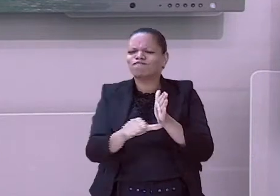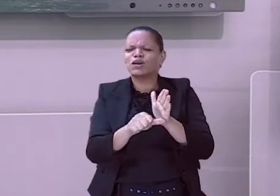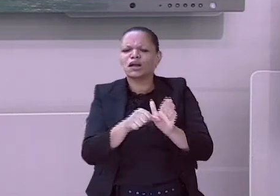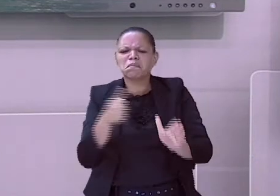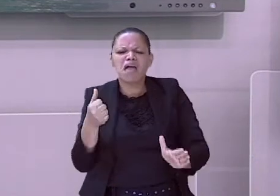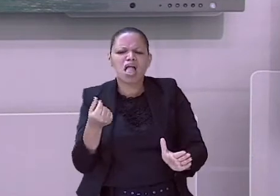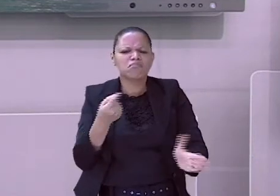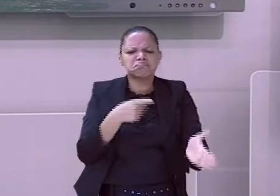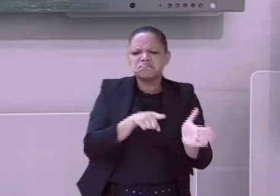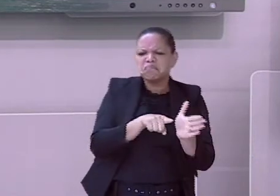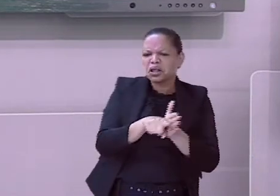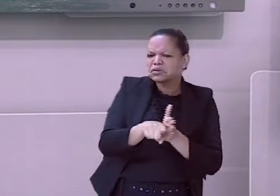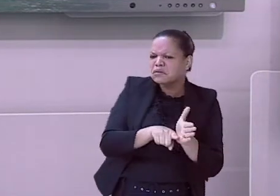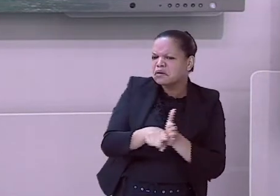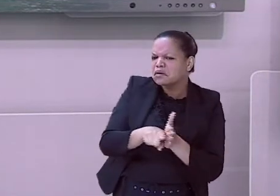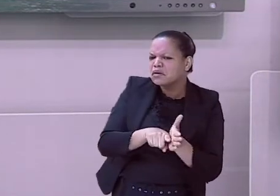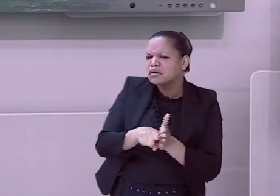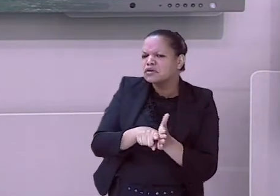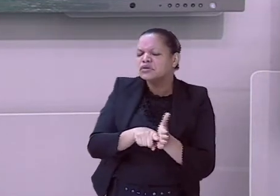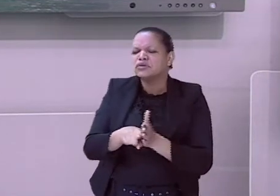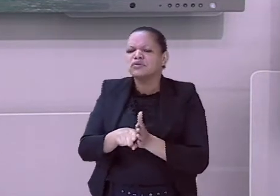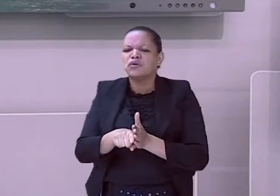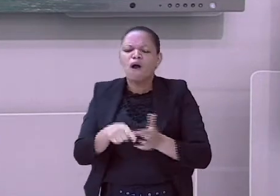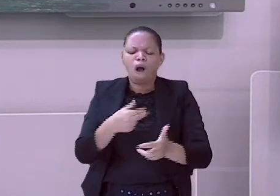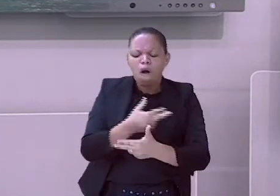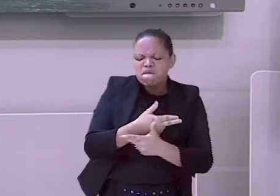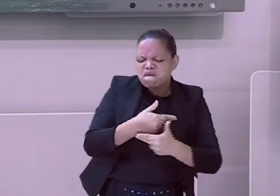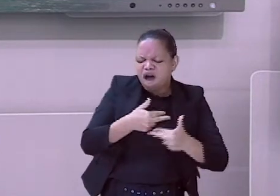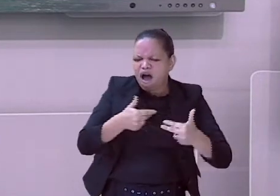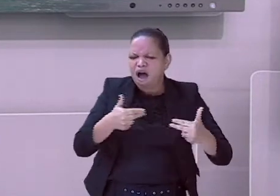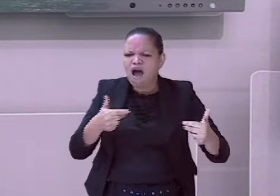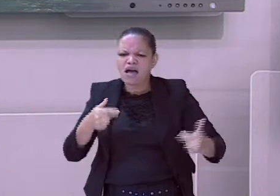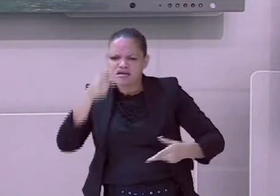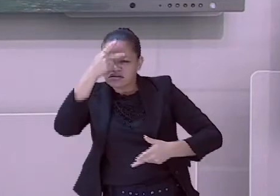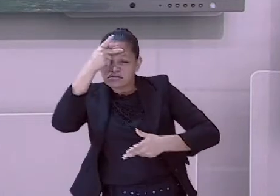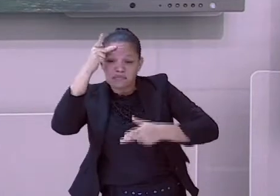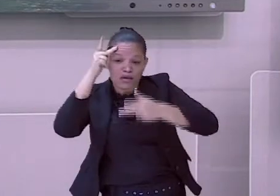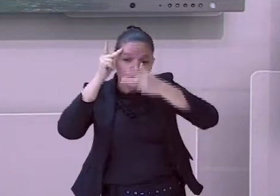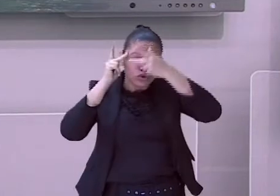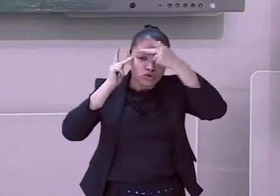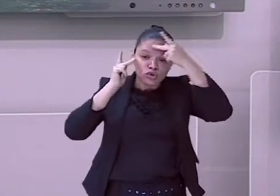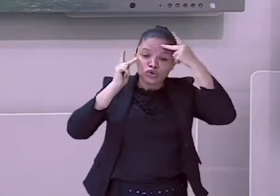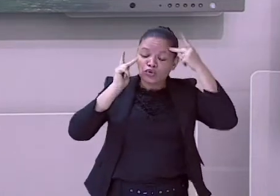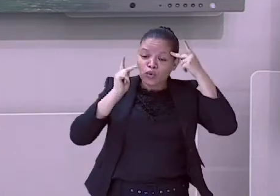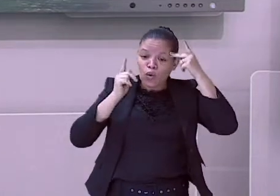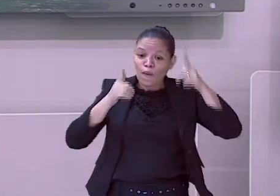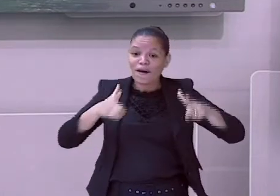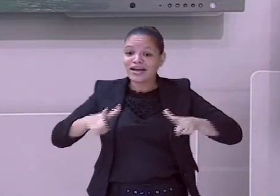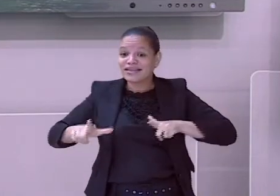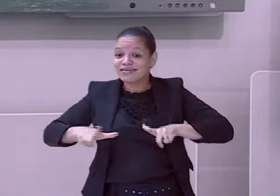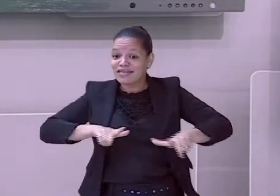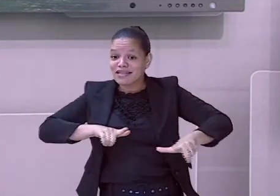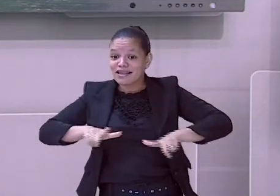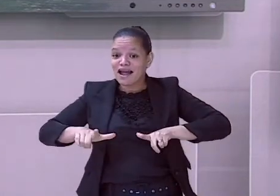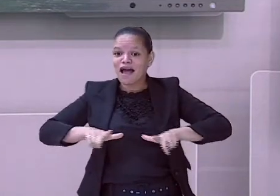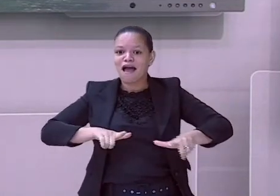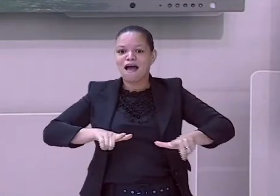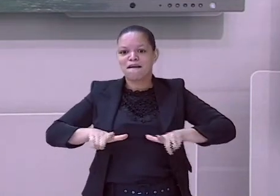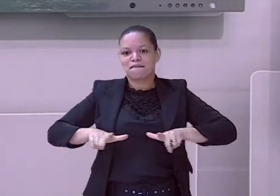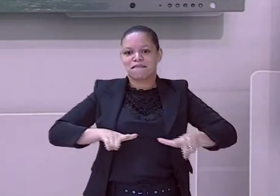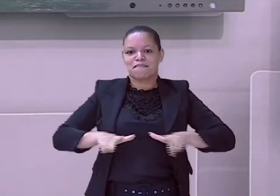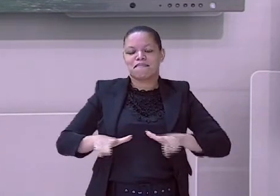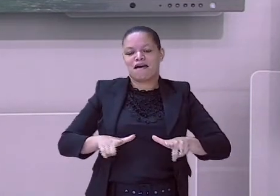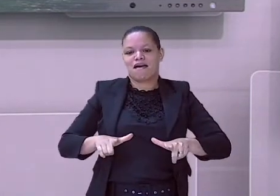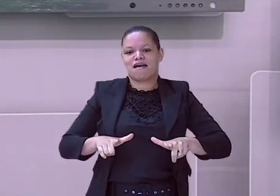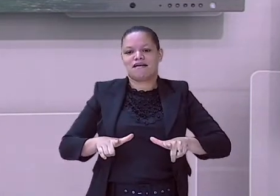o nascimento e a criação das tartarugas para chegar então a esse